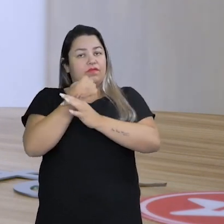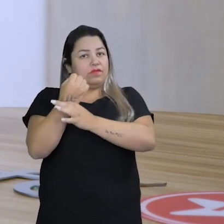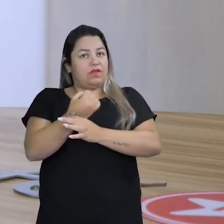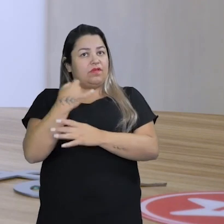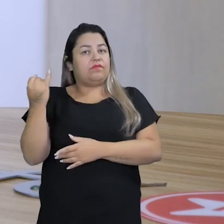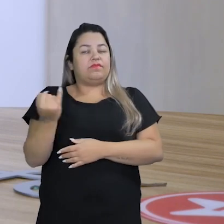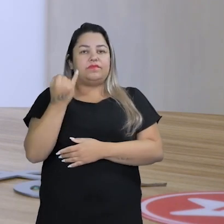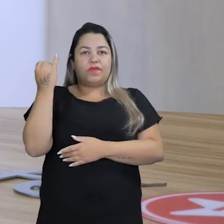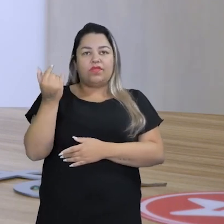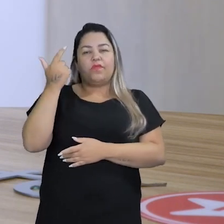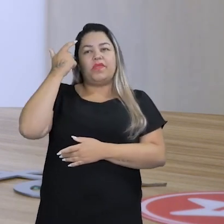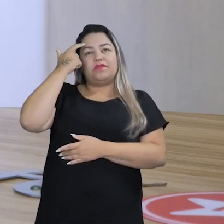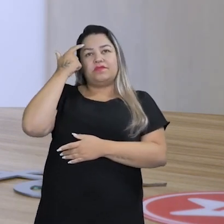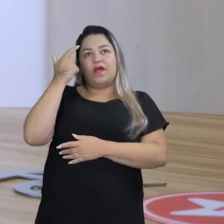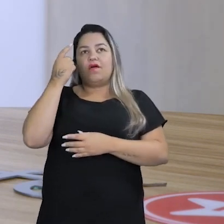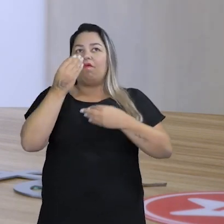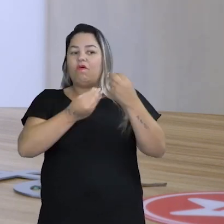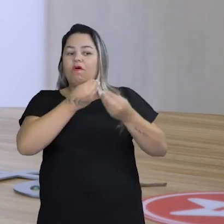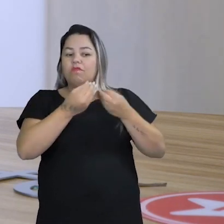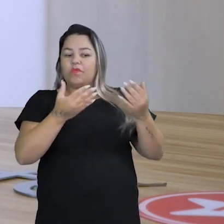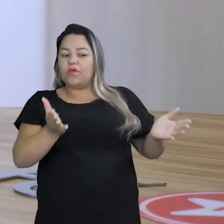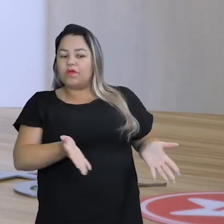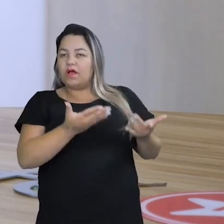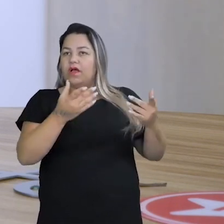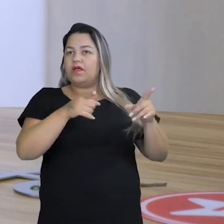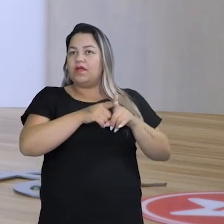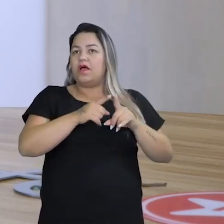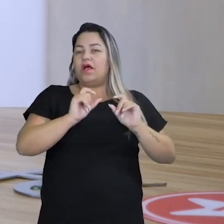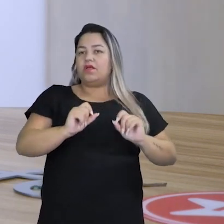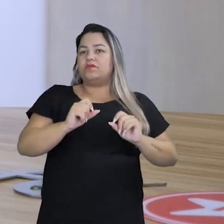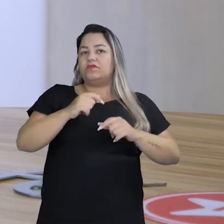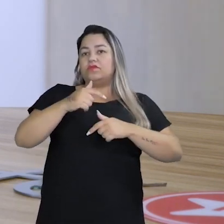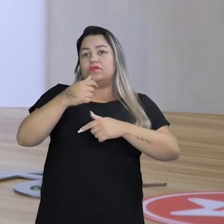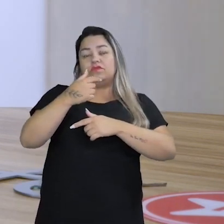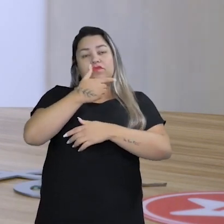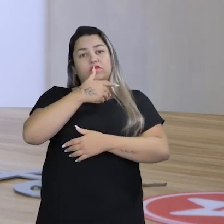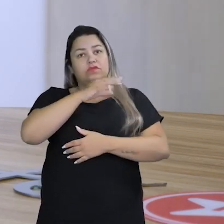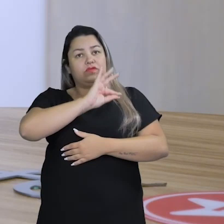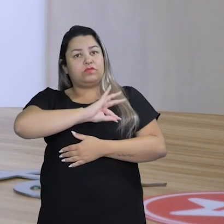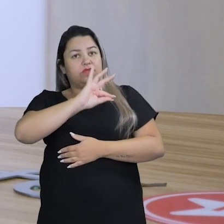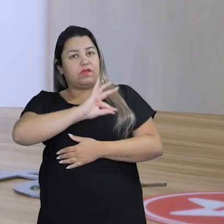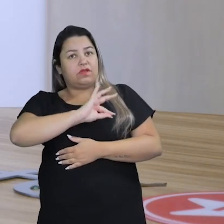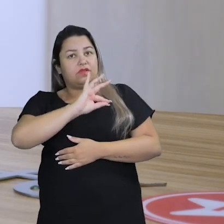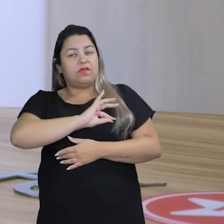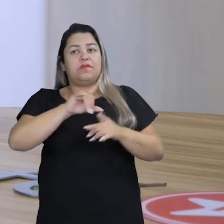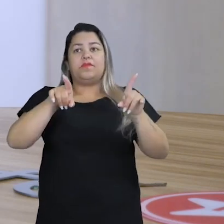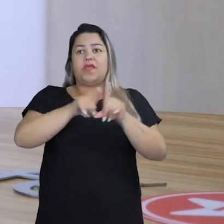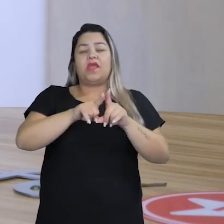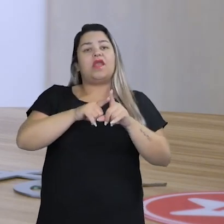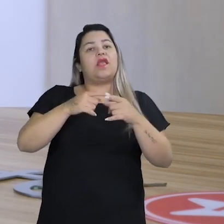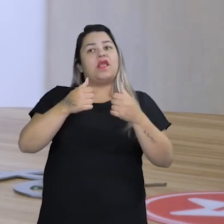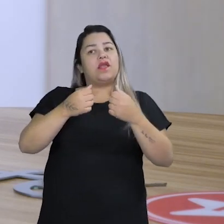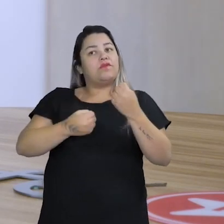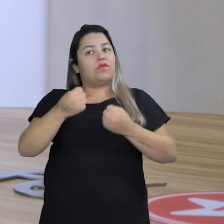fundamental a gente pensar como promover a capacitação dos policiais, a doação de equipamentos, viaturas, que é uma face do